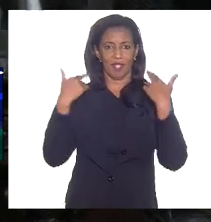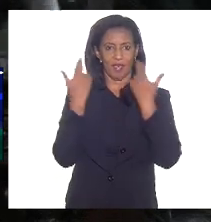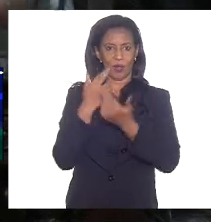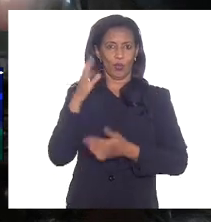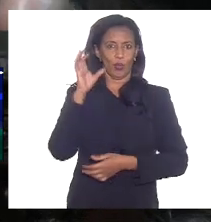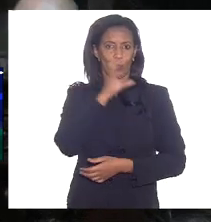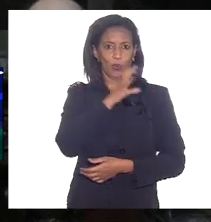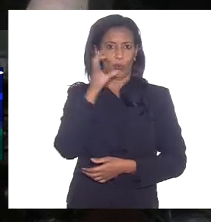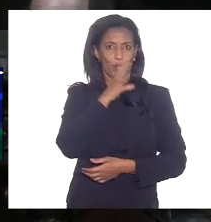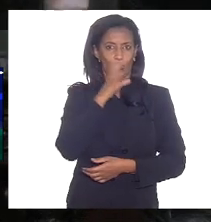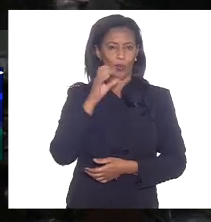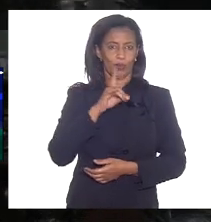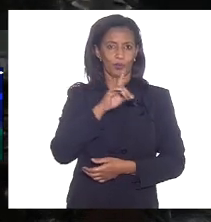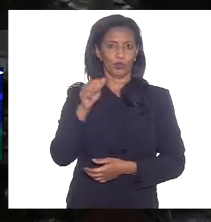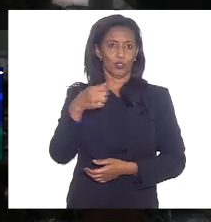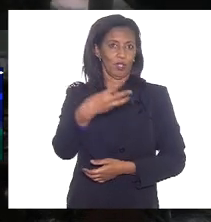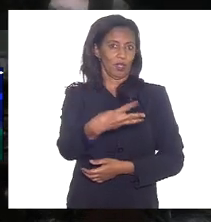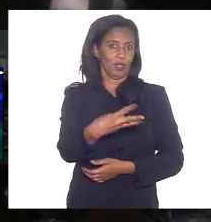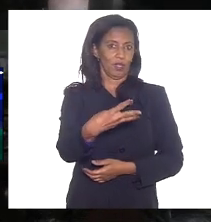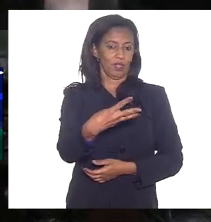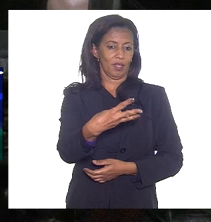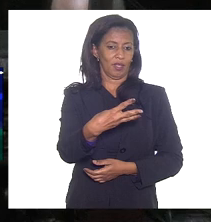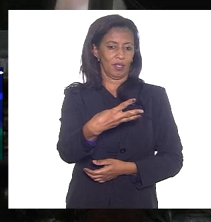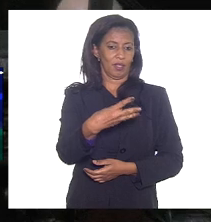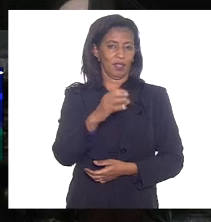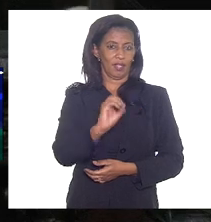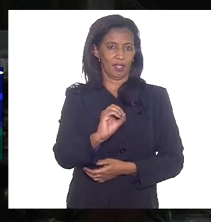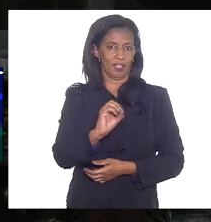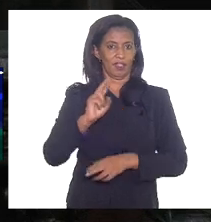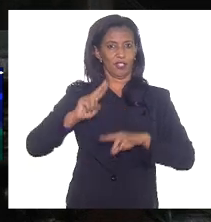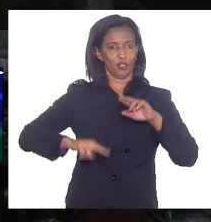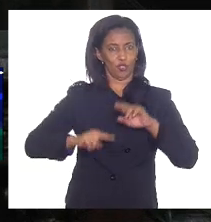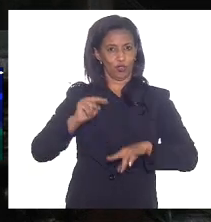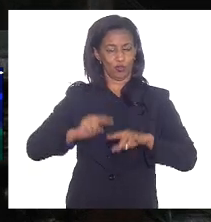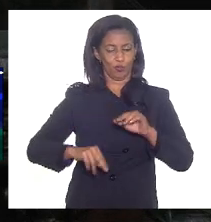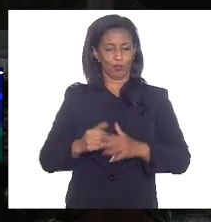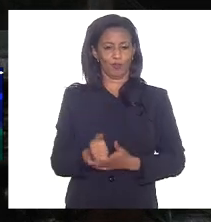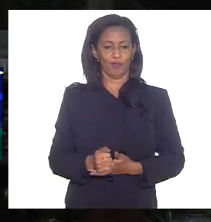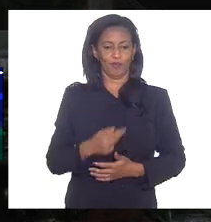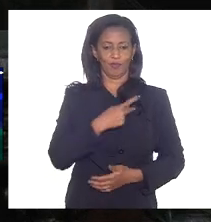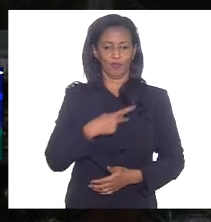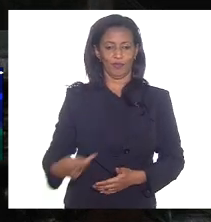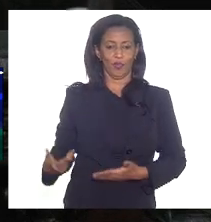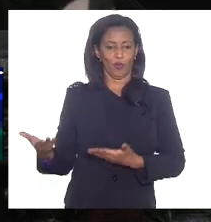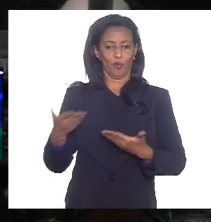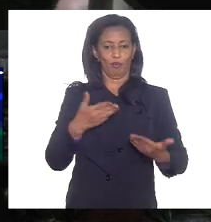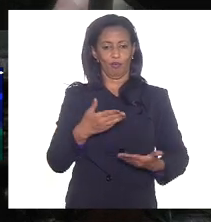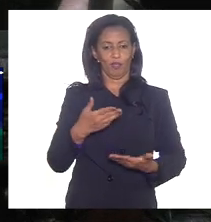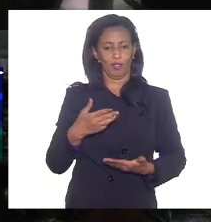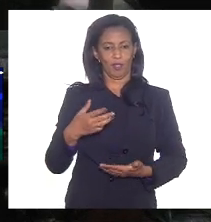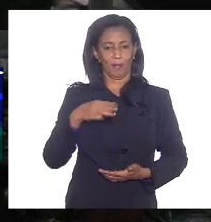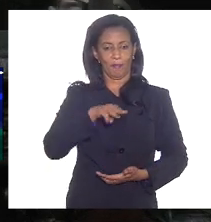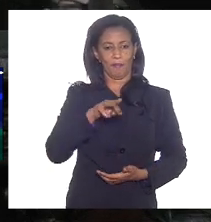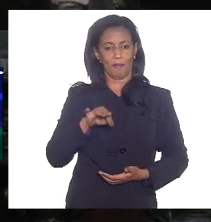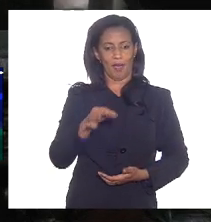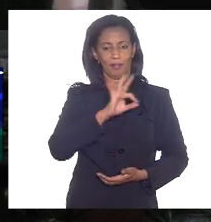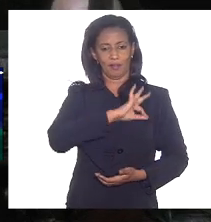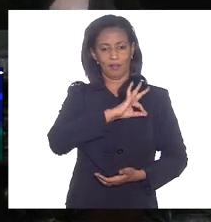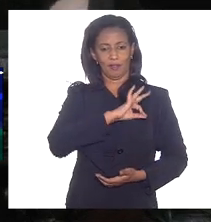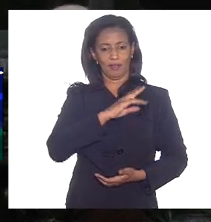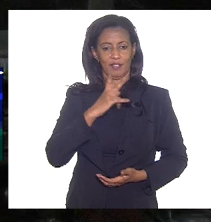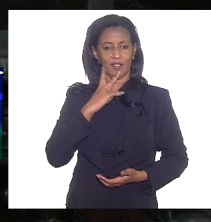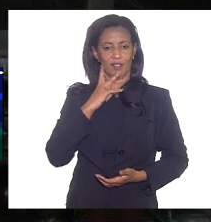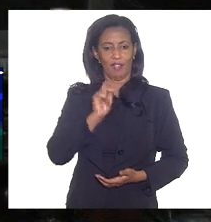ordinária do dia 30 de junho. A presidência convida a deputada Marta Rocha a